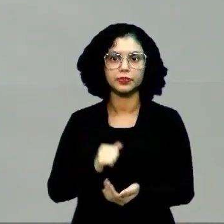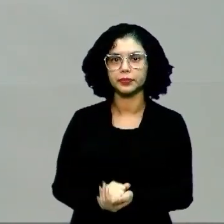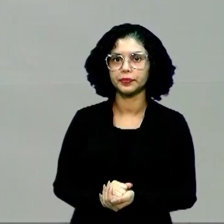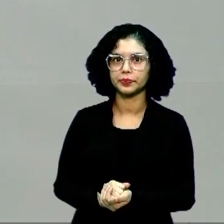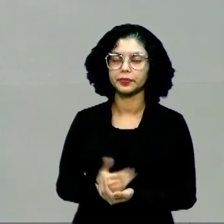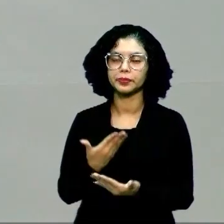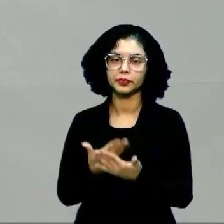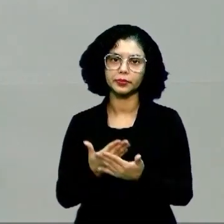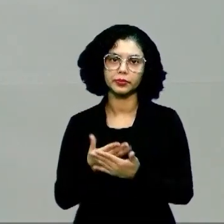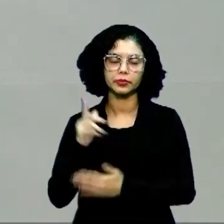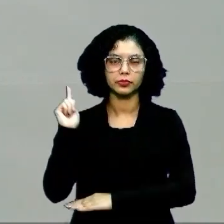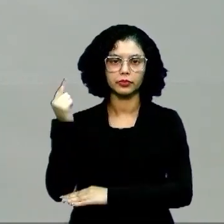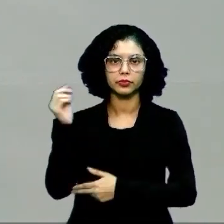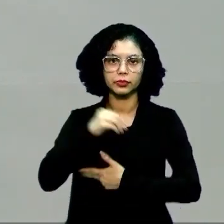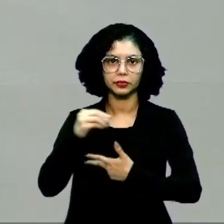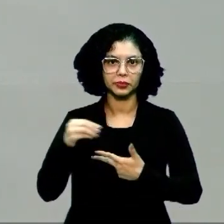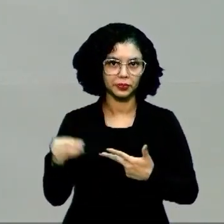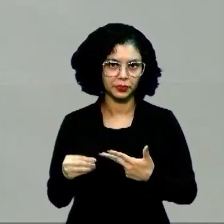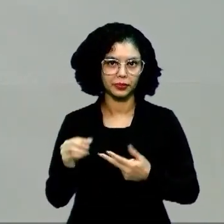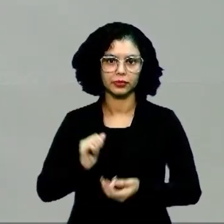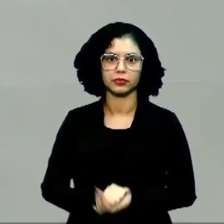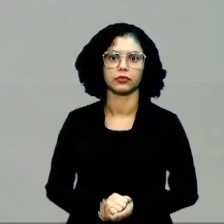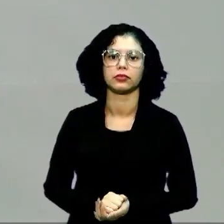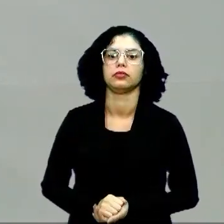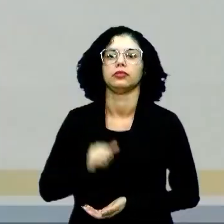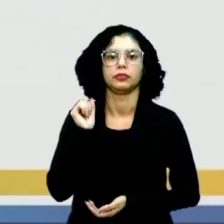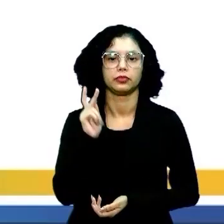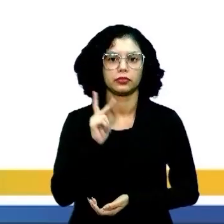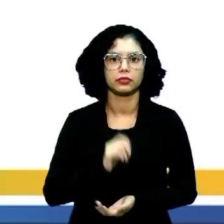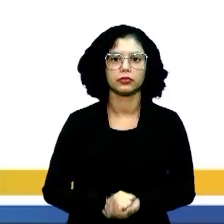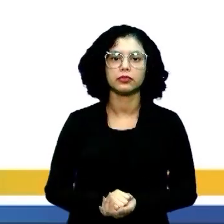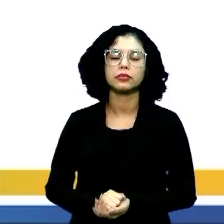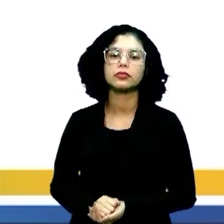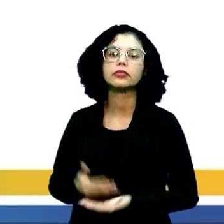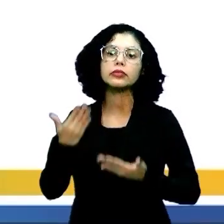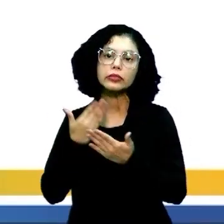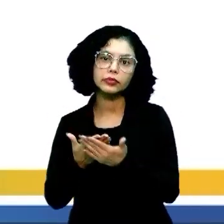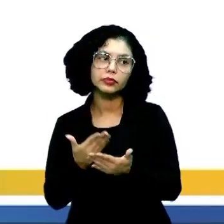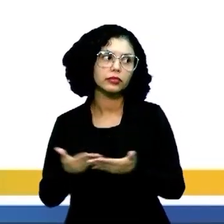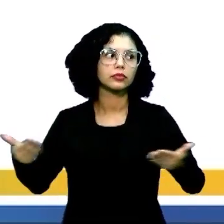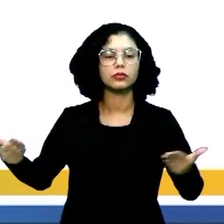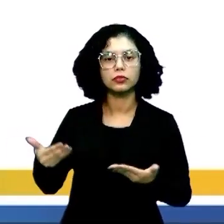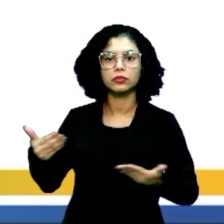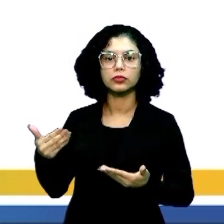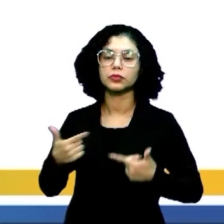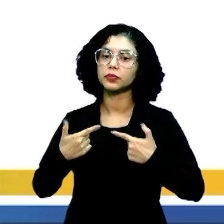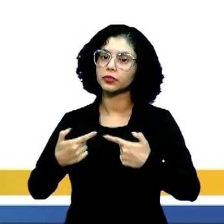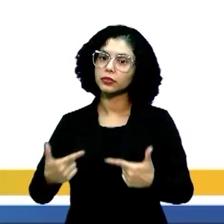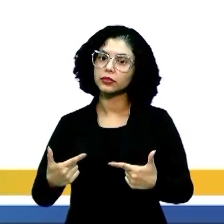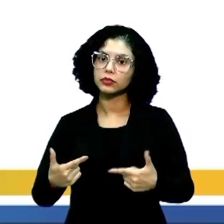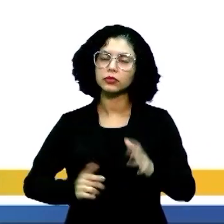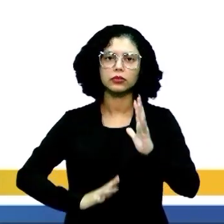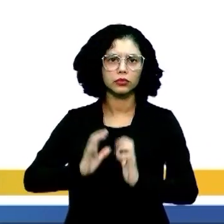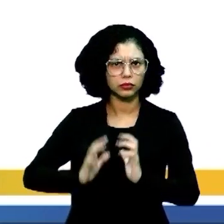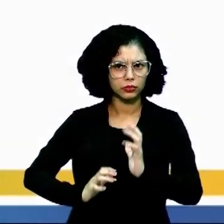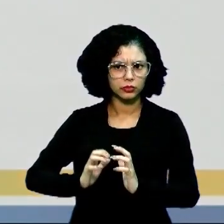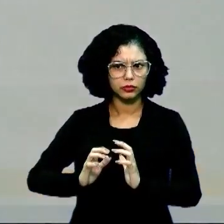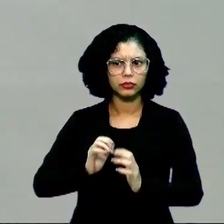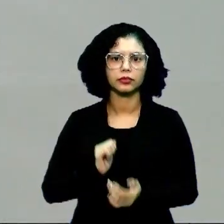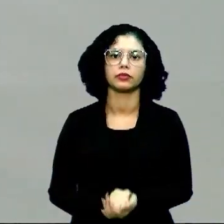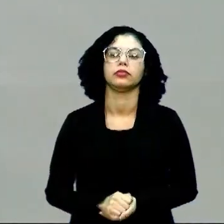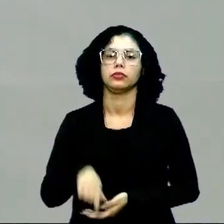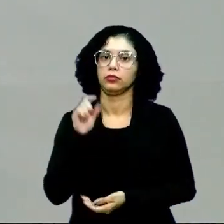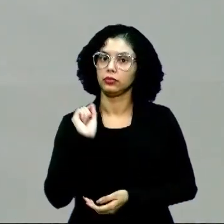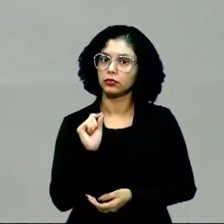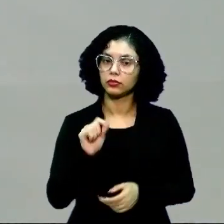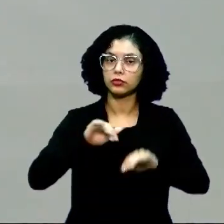de Geografia do Pré-ENEM, ok? A nossa aula de hoje é Guerra contra o Terror e essa aula